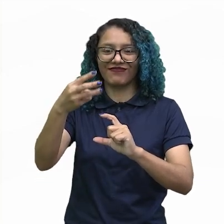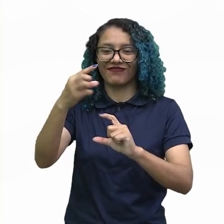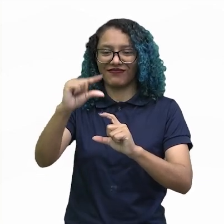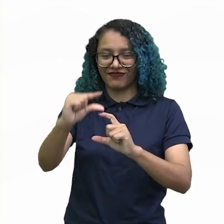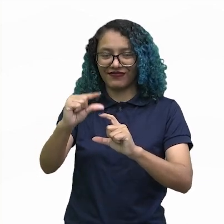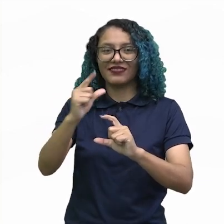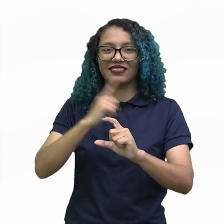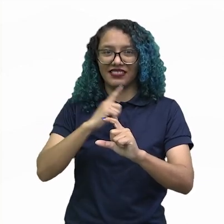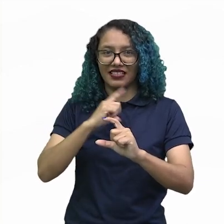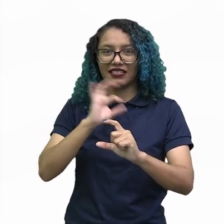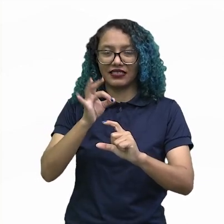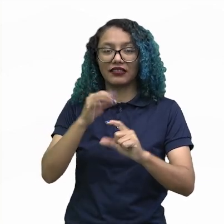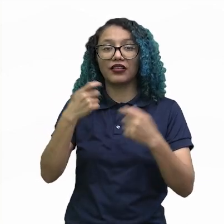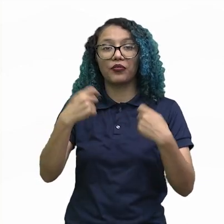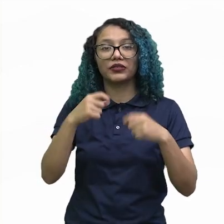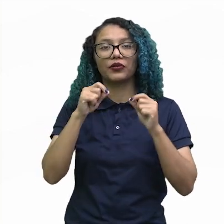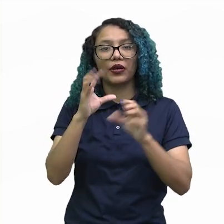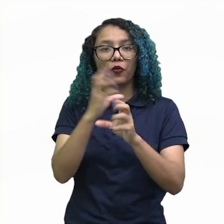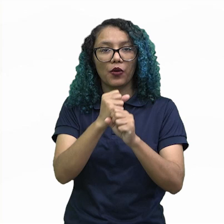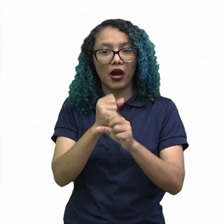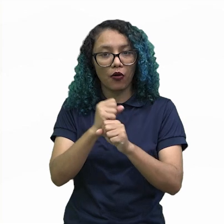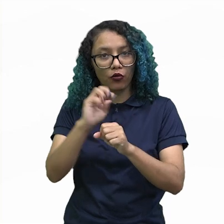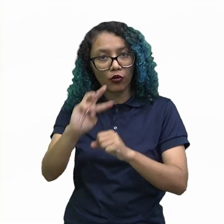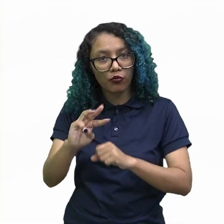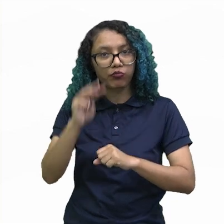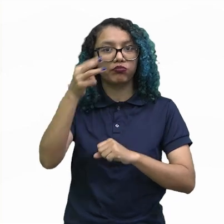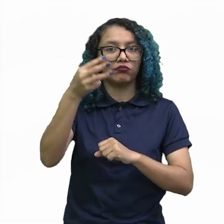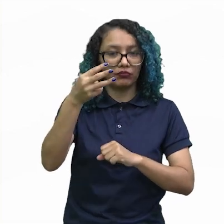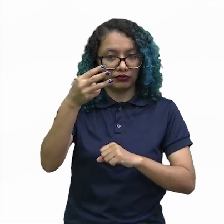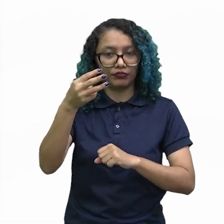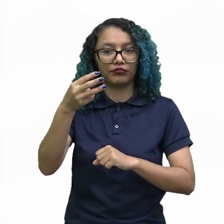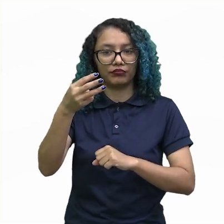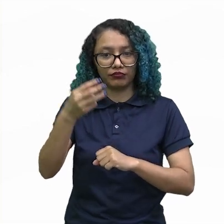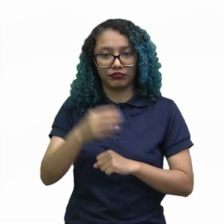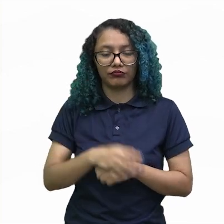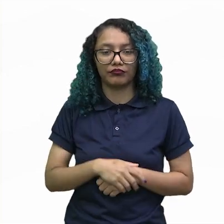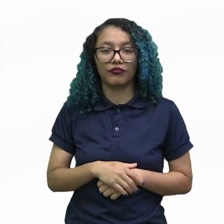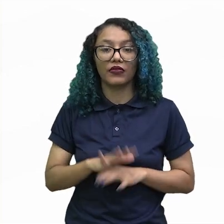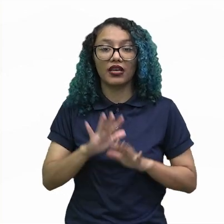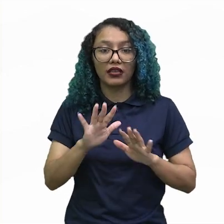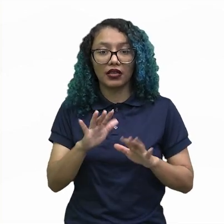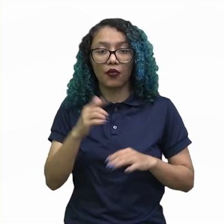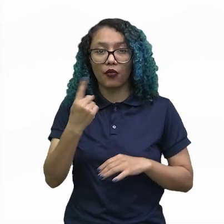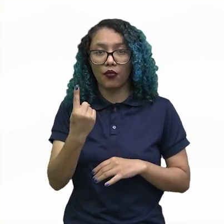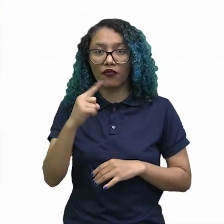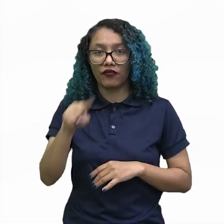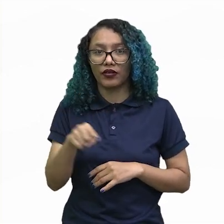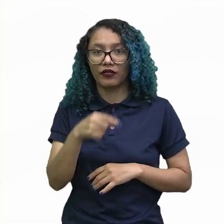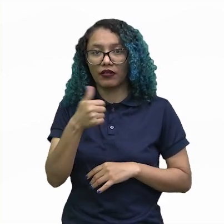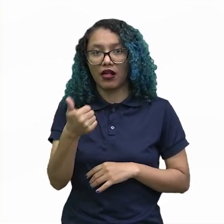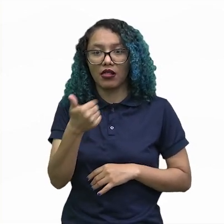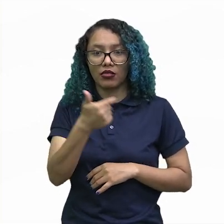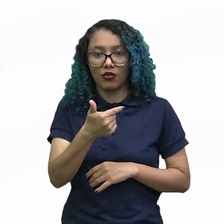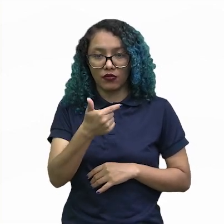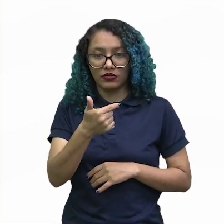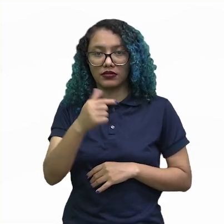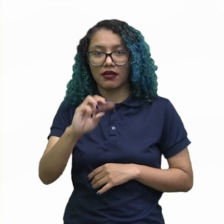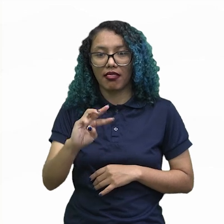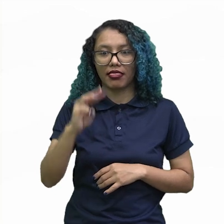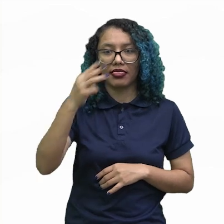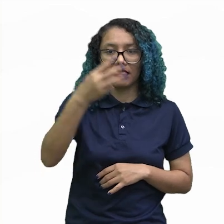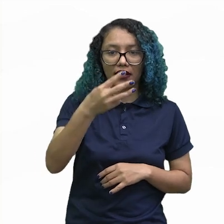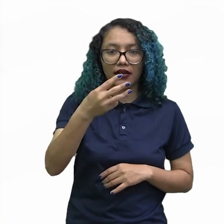primeiro você tem que resolver a potenciação, tá? Então, lembrando que 1,12 elevado